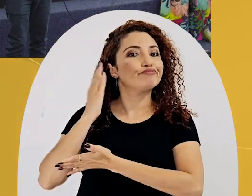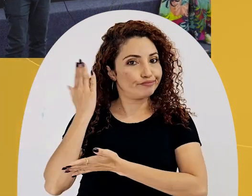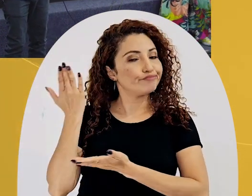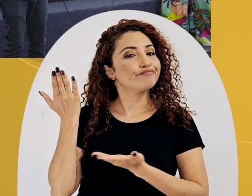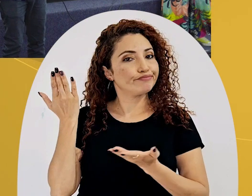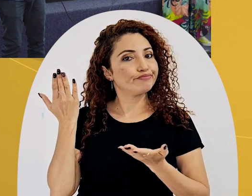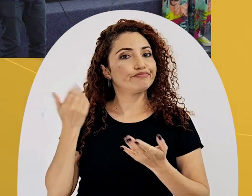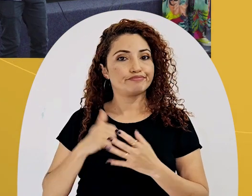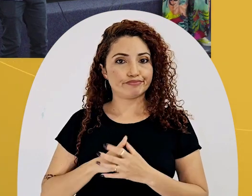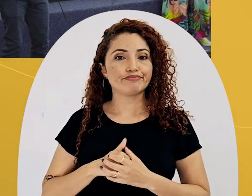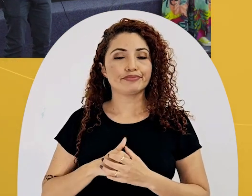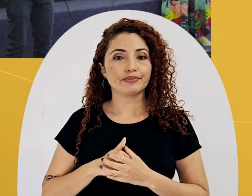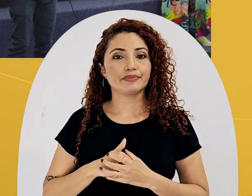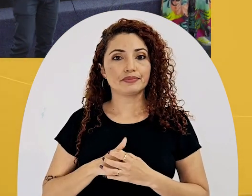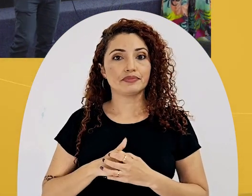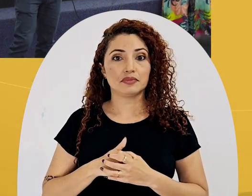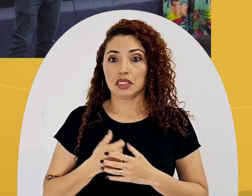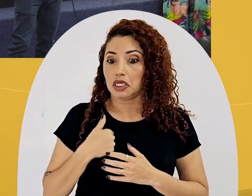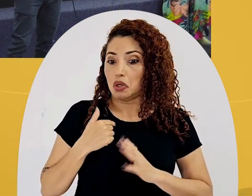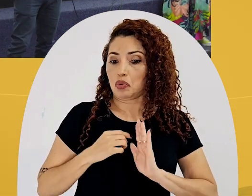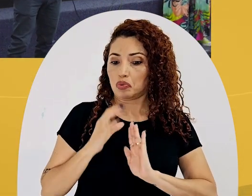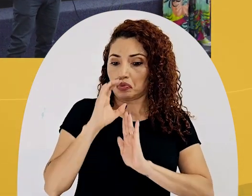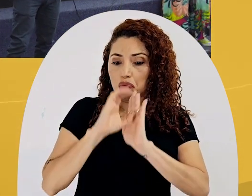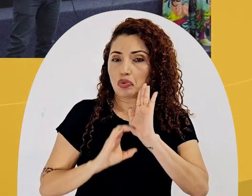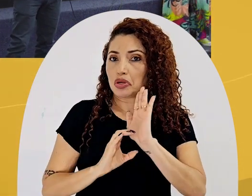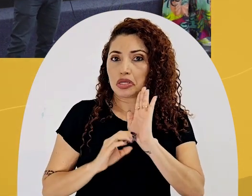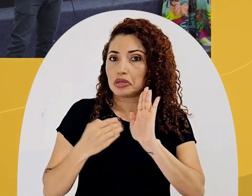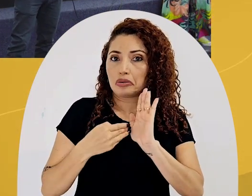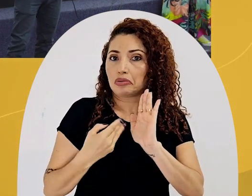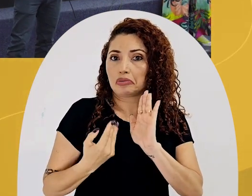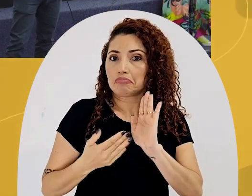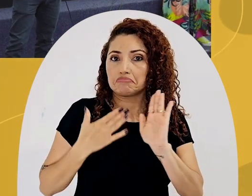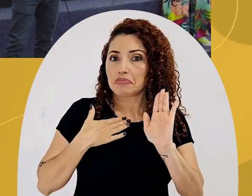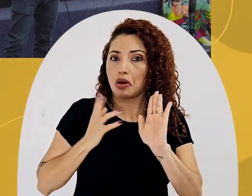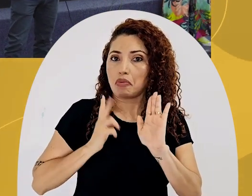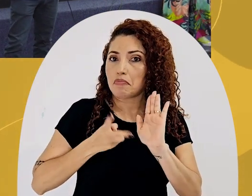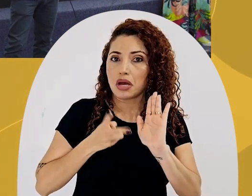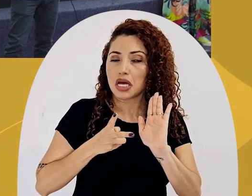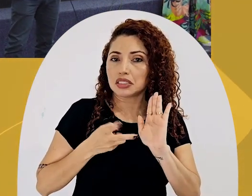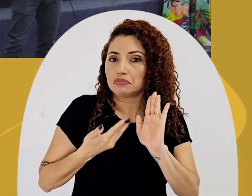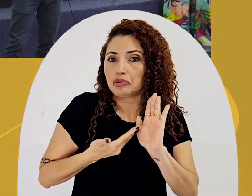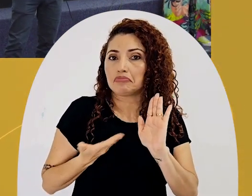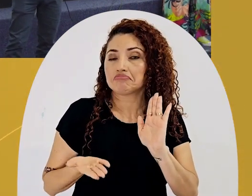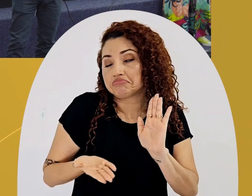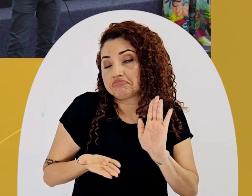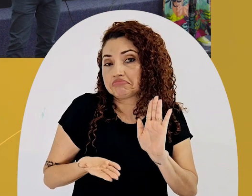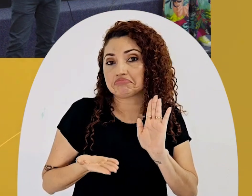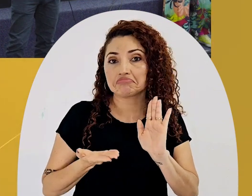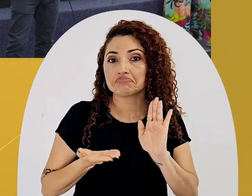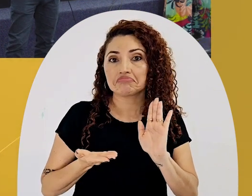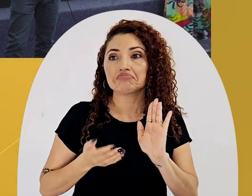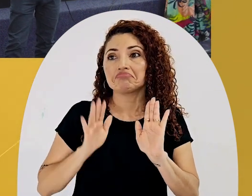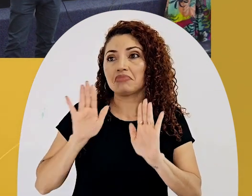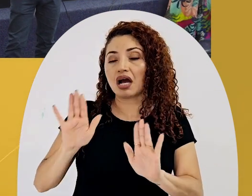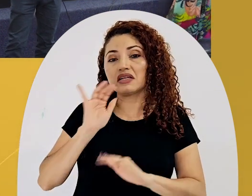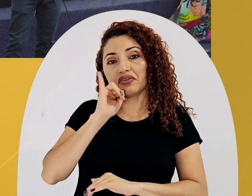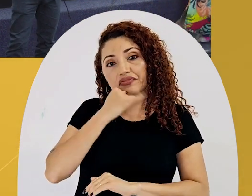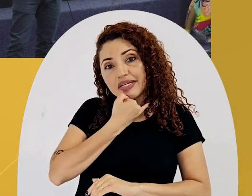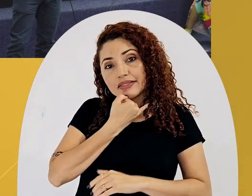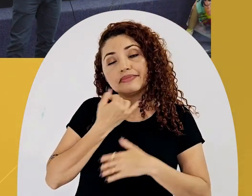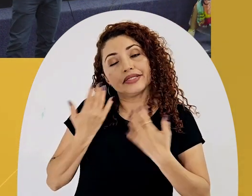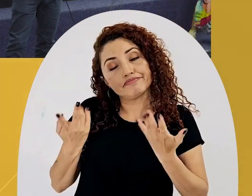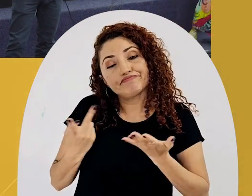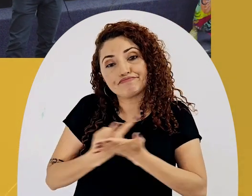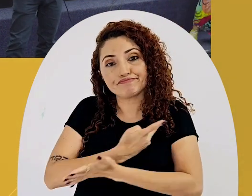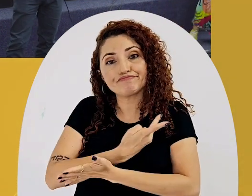trans, né? E eu tenho o mesmo currículo, sou a mesma pessoa, né? Mas, infelizmente, é